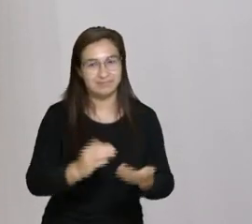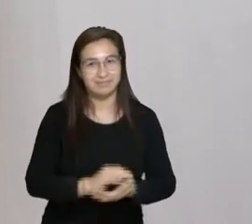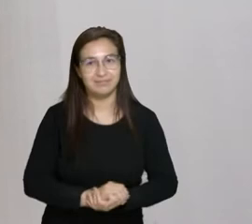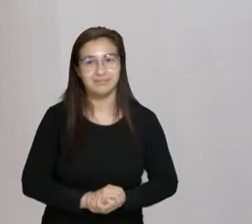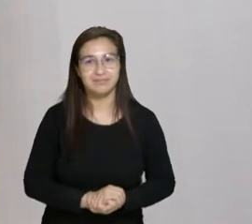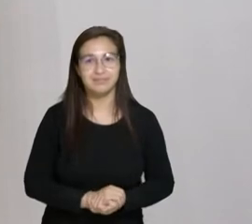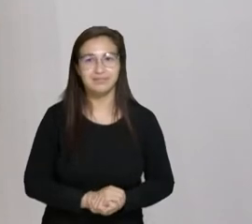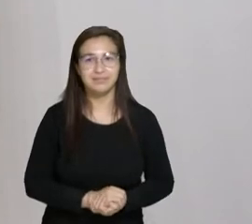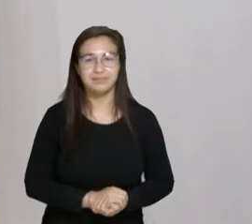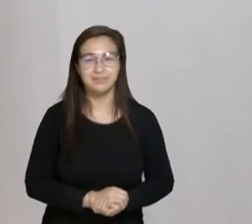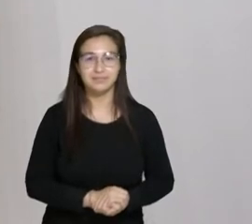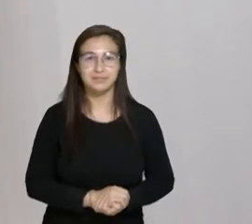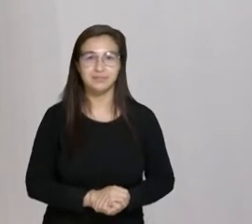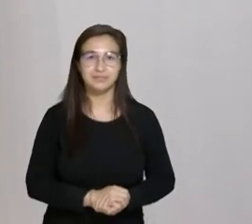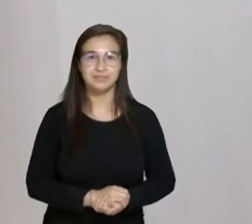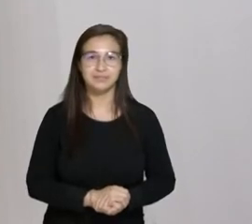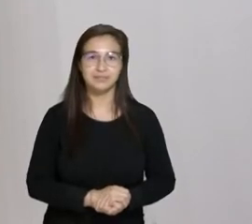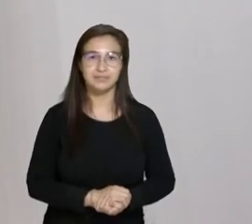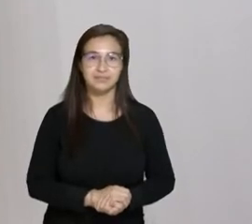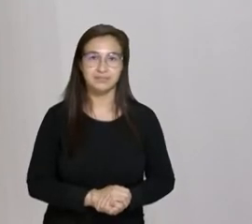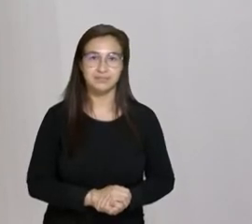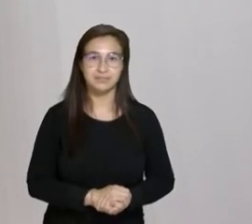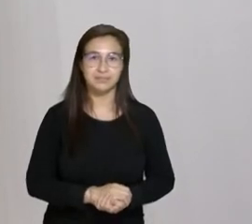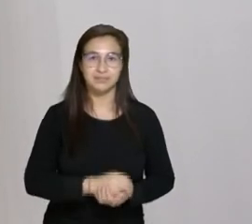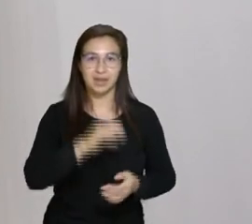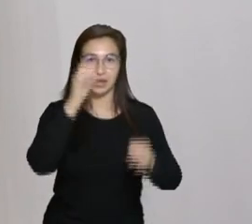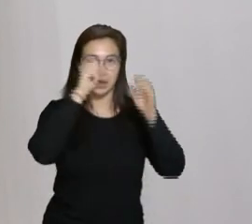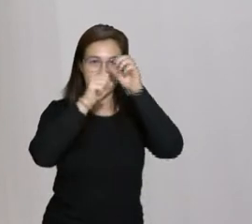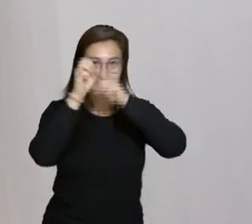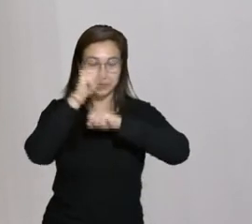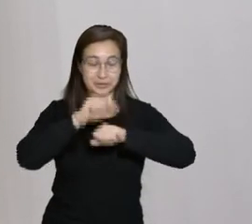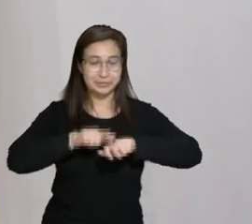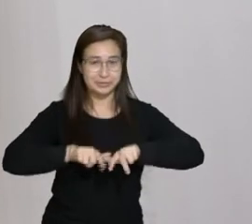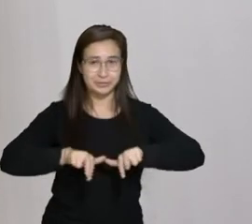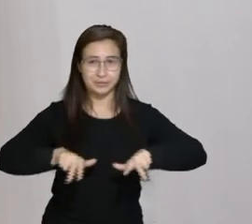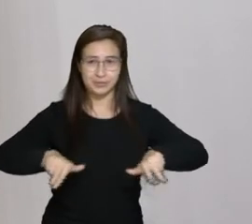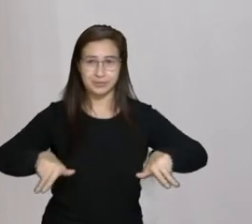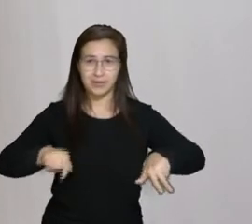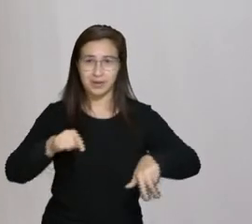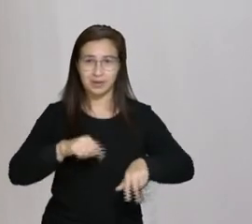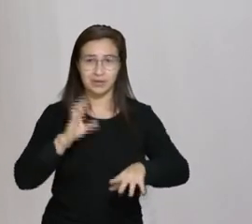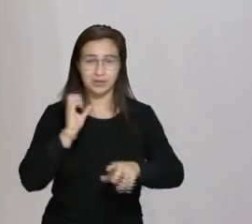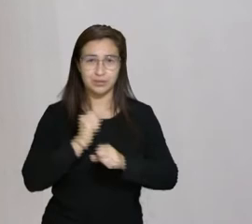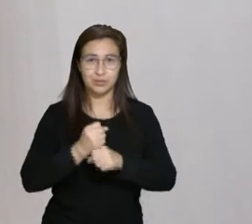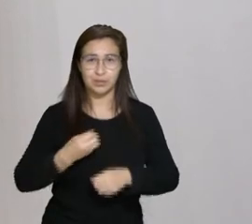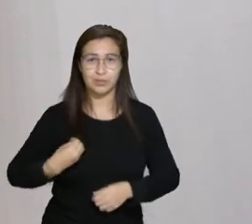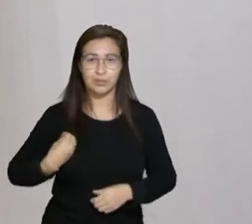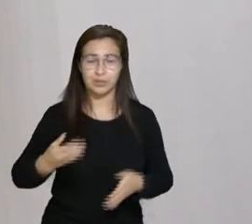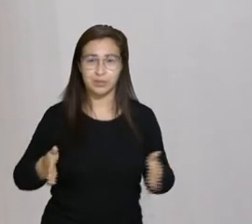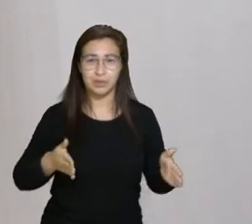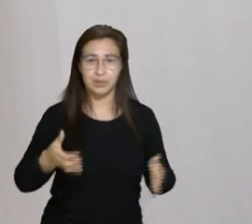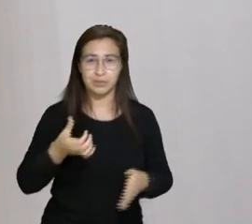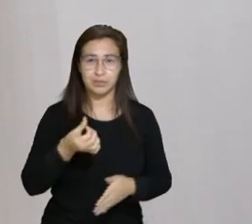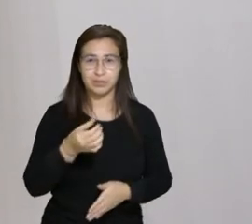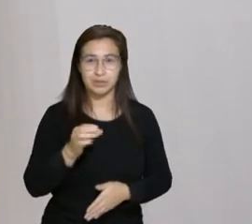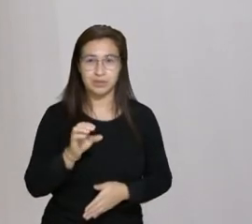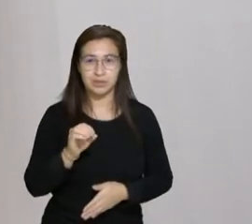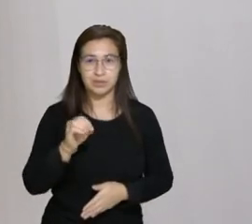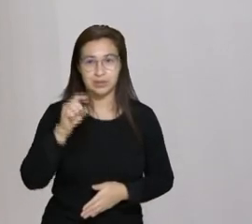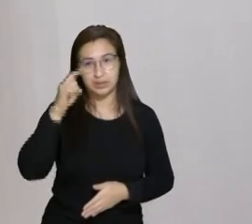para o que tenho aprendido esse 60 dias presente nesta